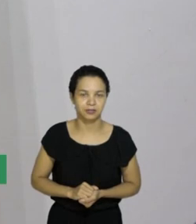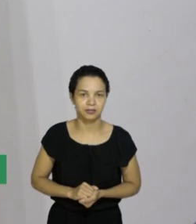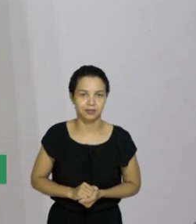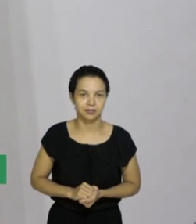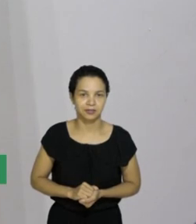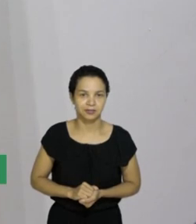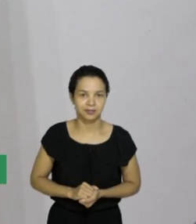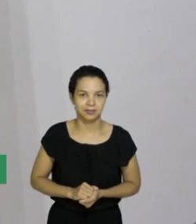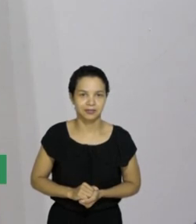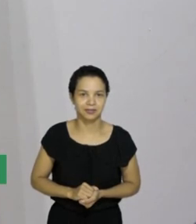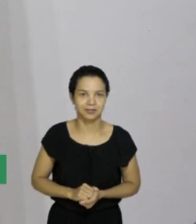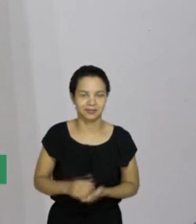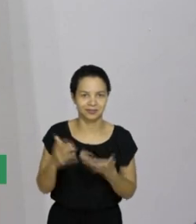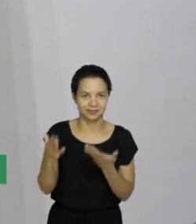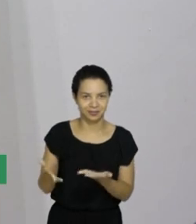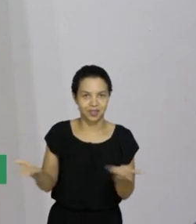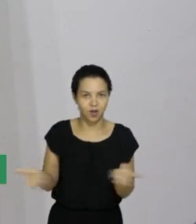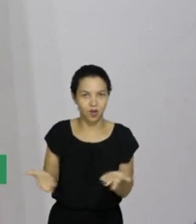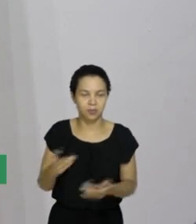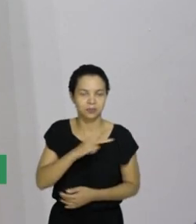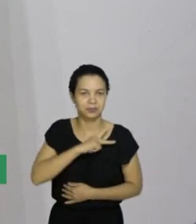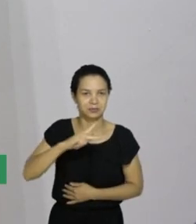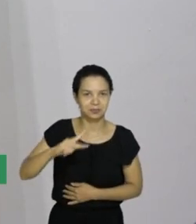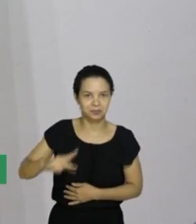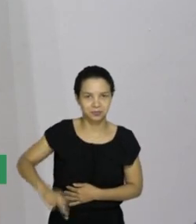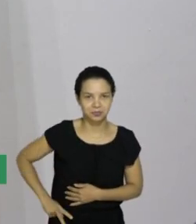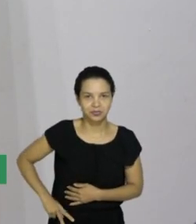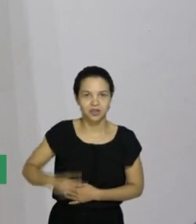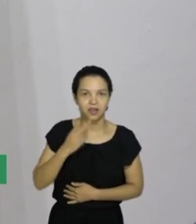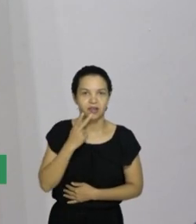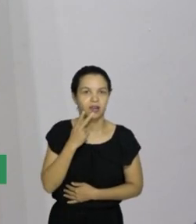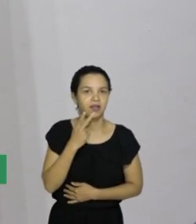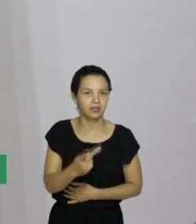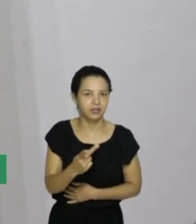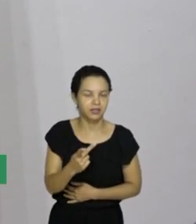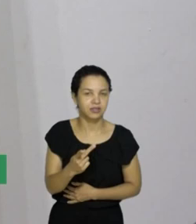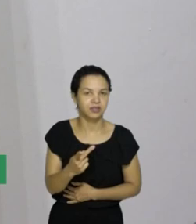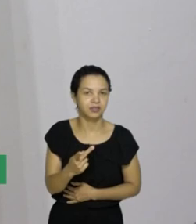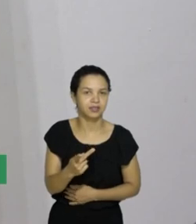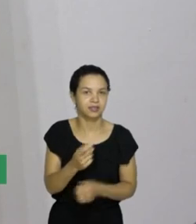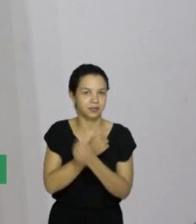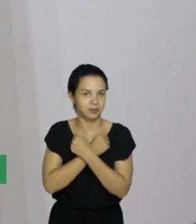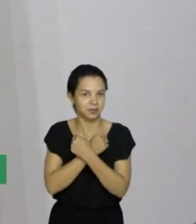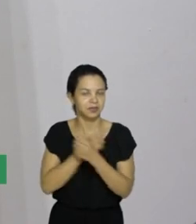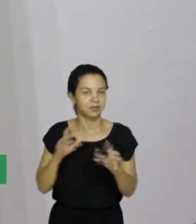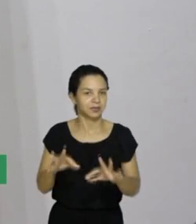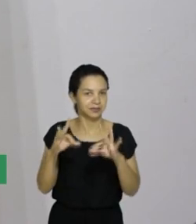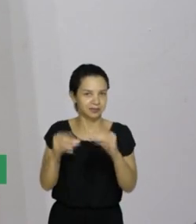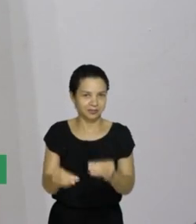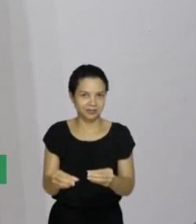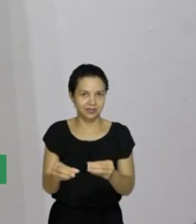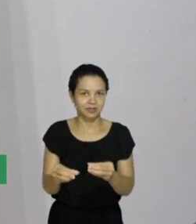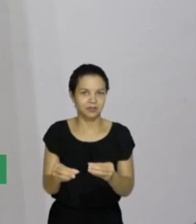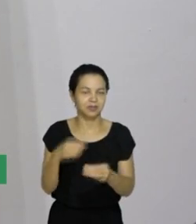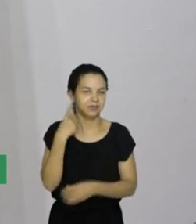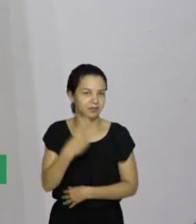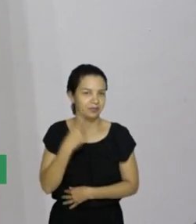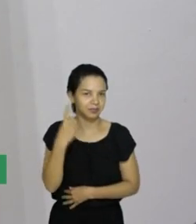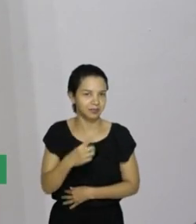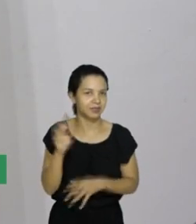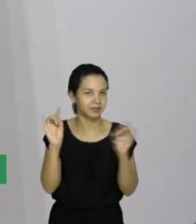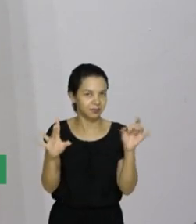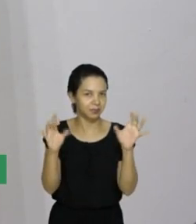na qualidade do atual presidente deixa o meu abraço a todos os deputados especialmente ao Dr